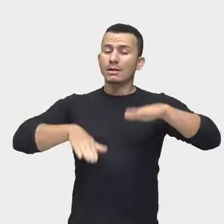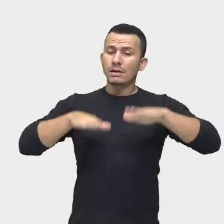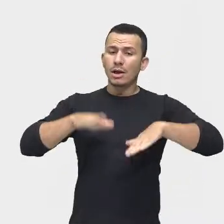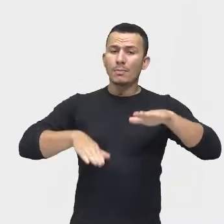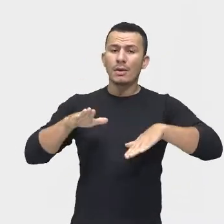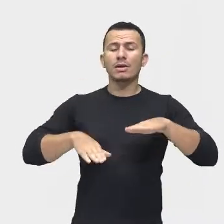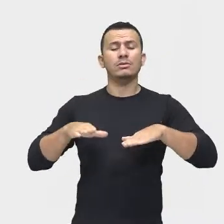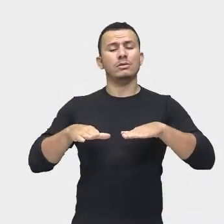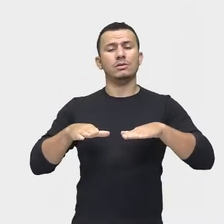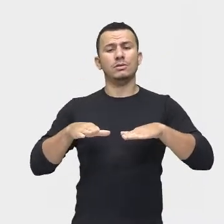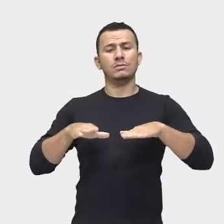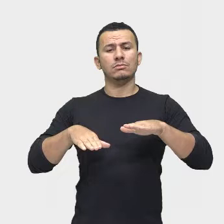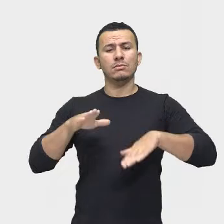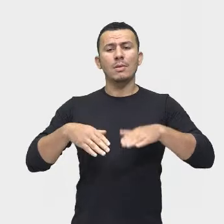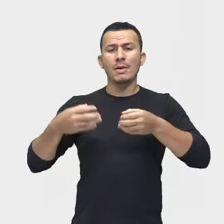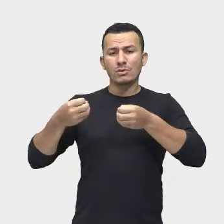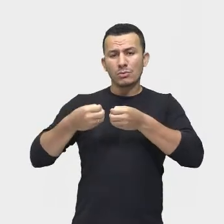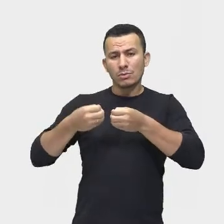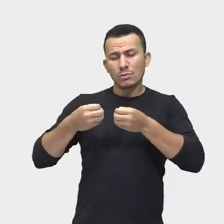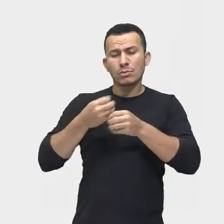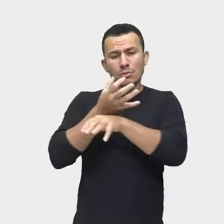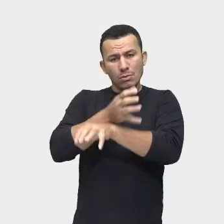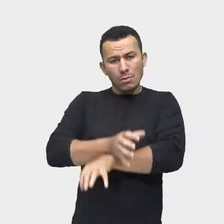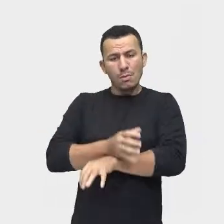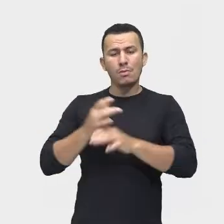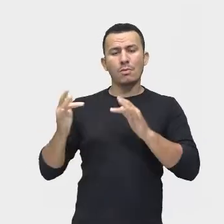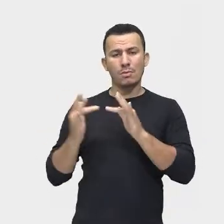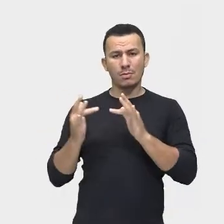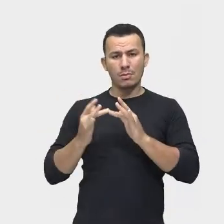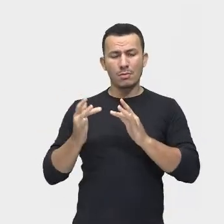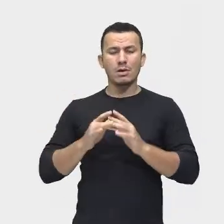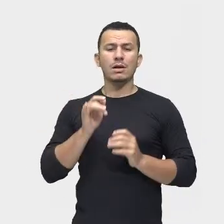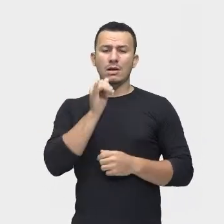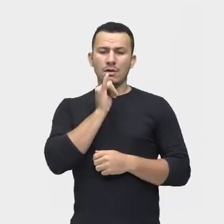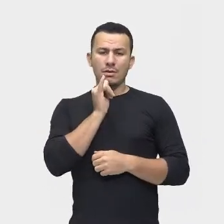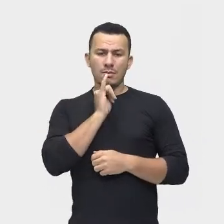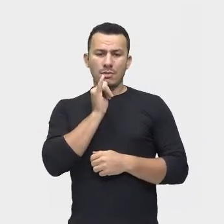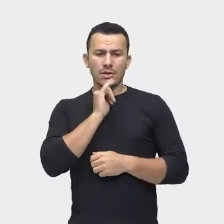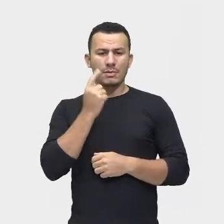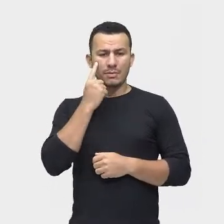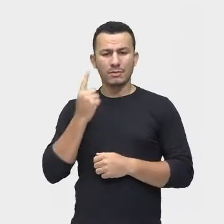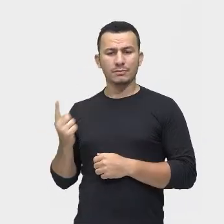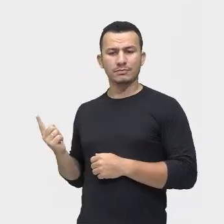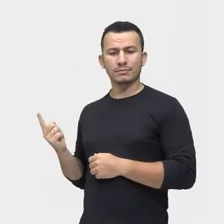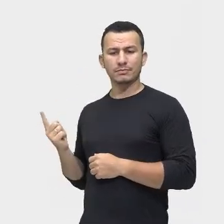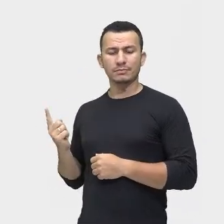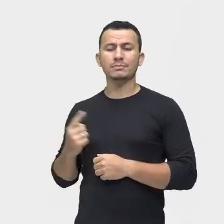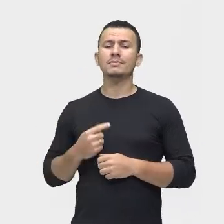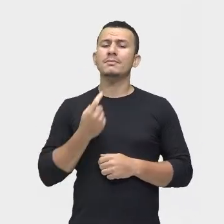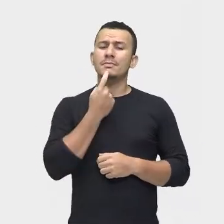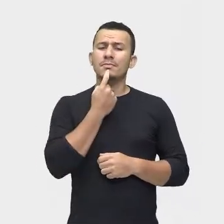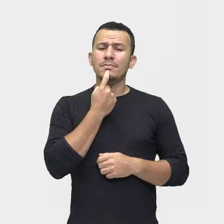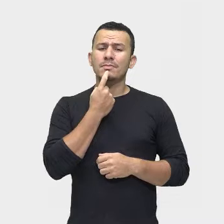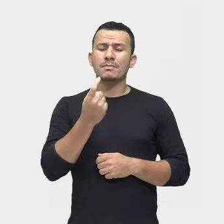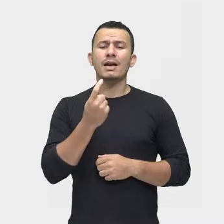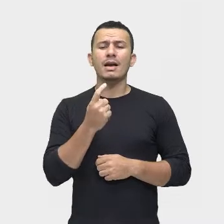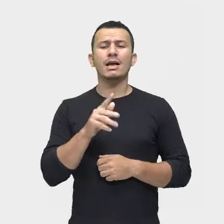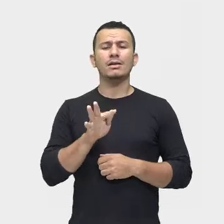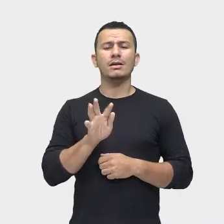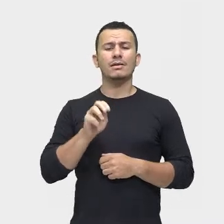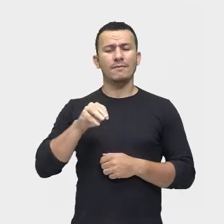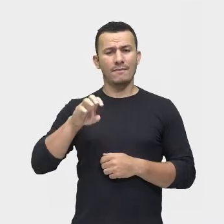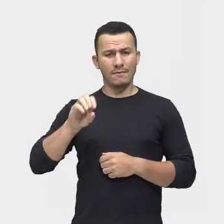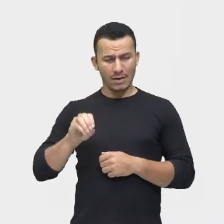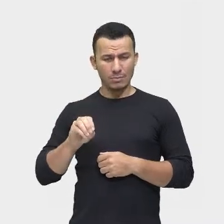com a proximidade dos ossos. Por exemplo, o bíceps femoral. Por quê? Porque fica próximo ali ao fêmur.